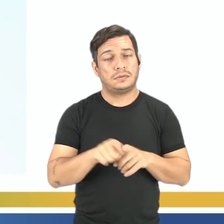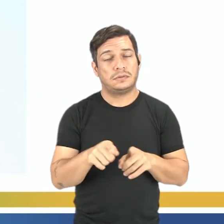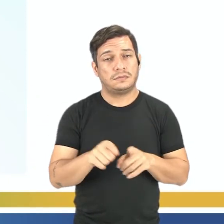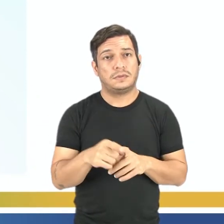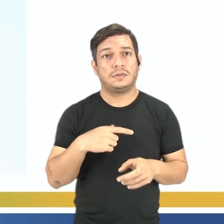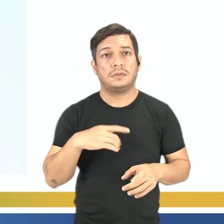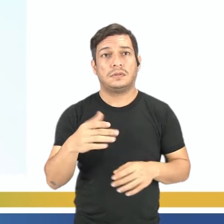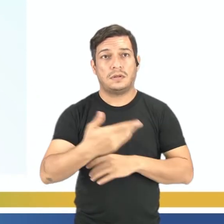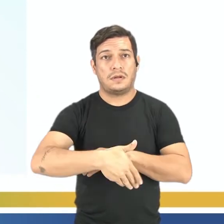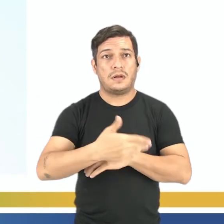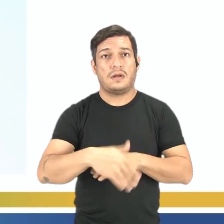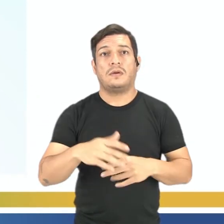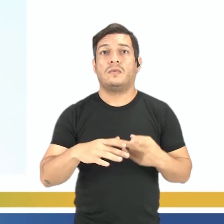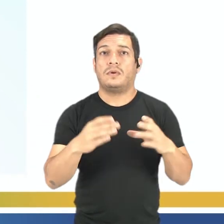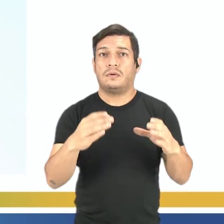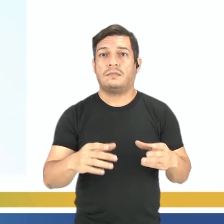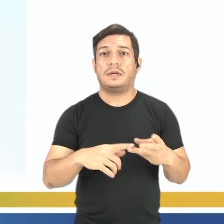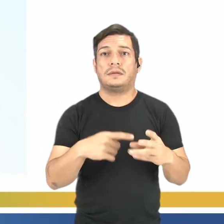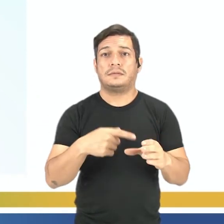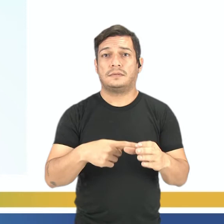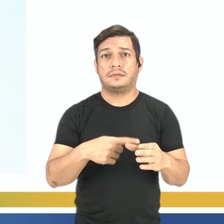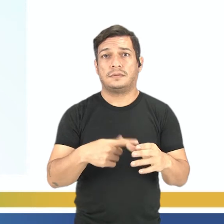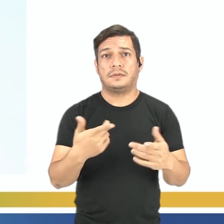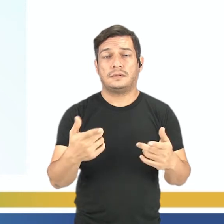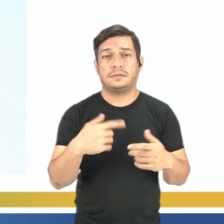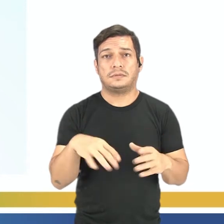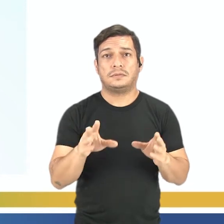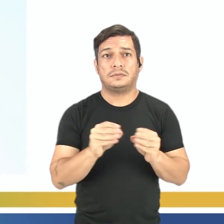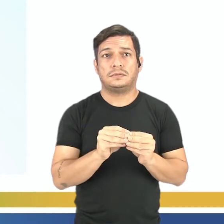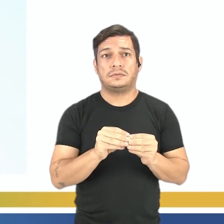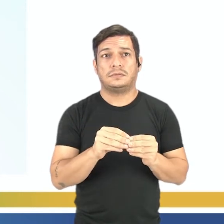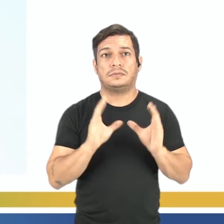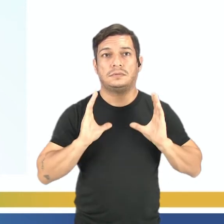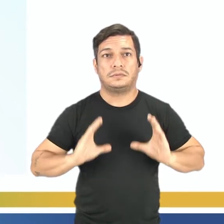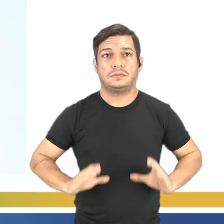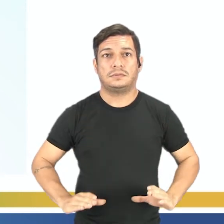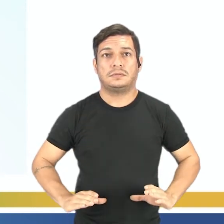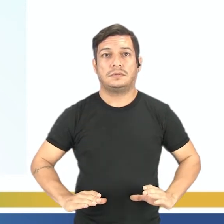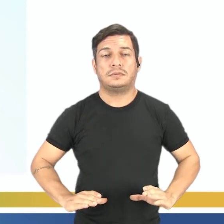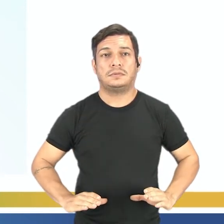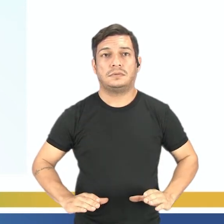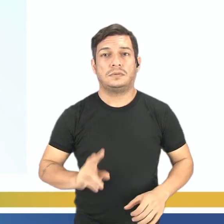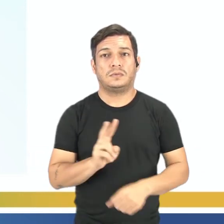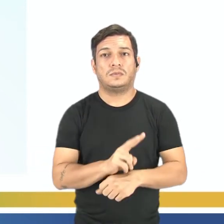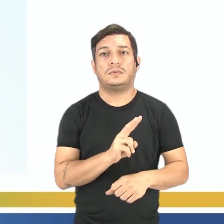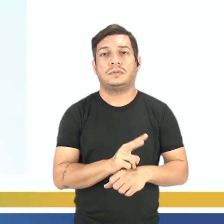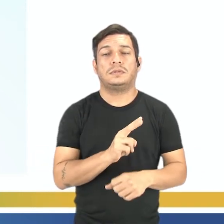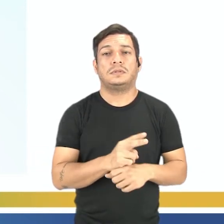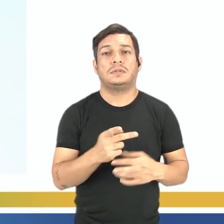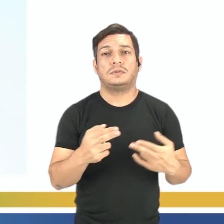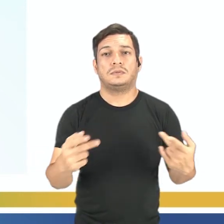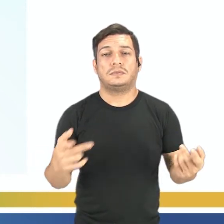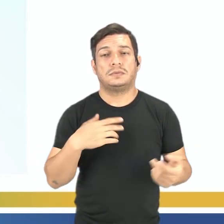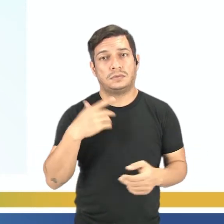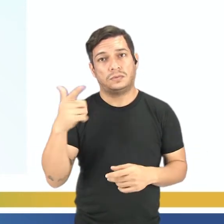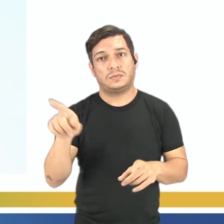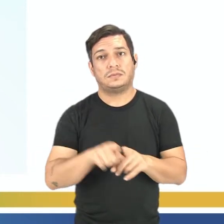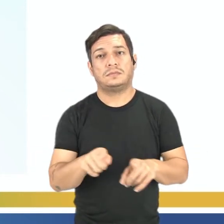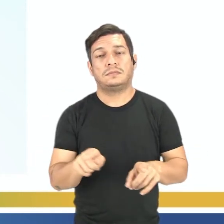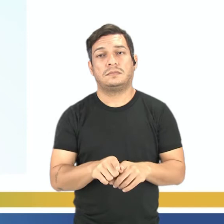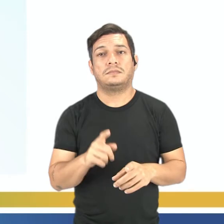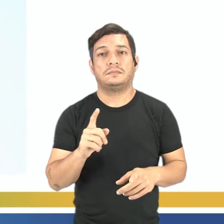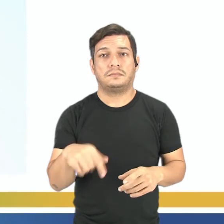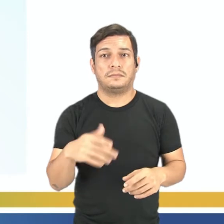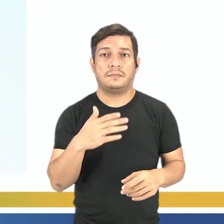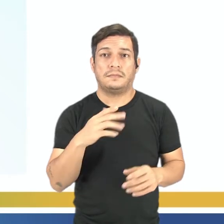Então, organizar a sua rua, seu bairro, sua cidade, resumindo, ser cidadão e cuidar